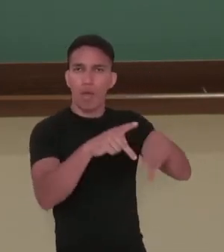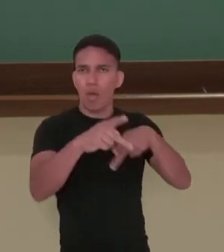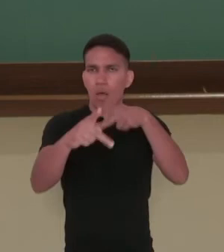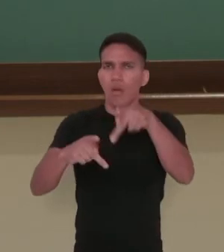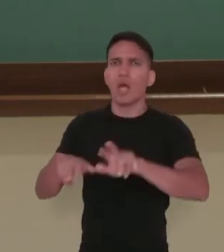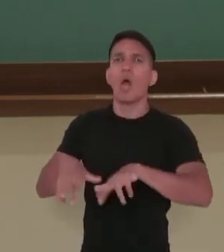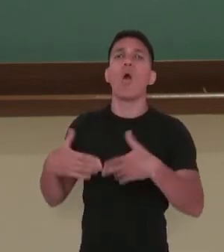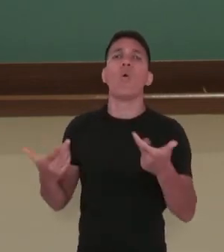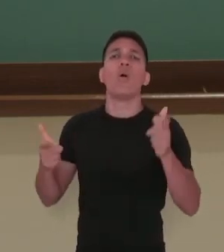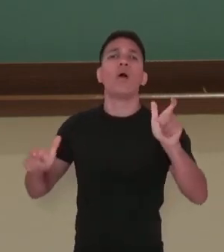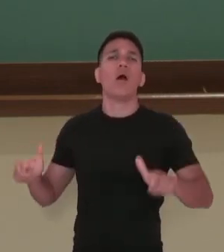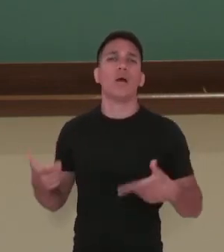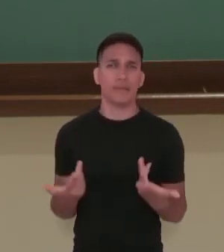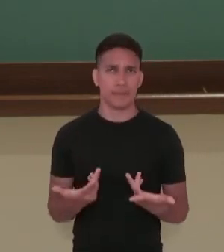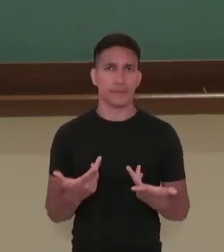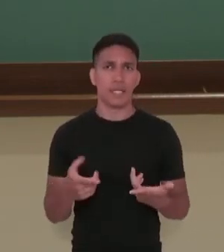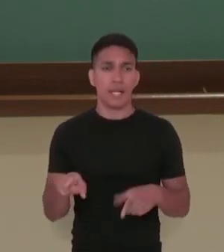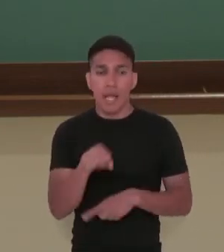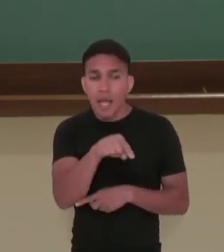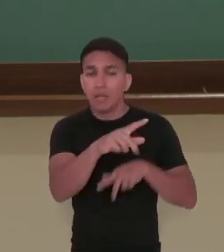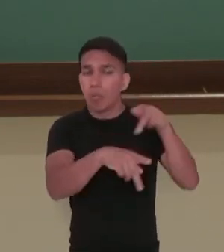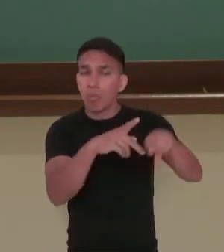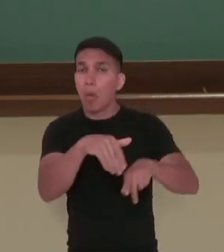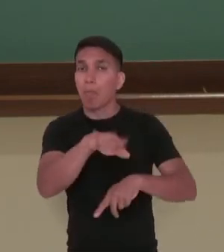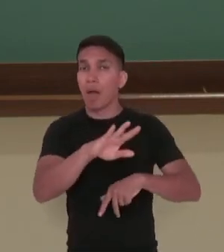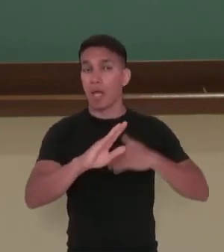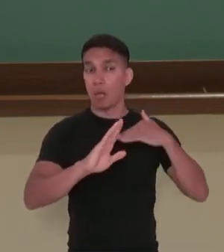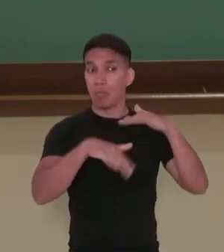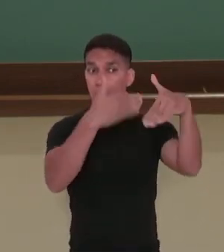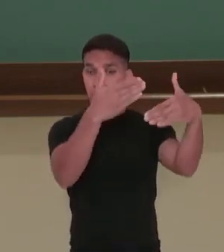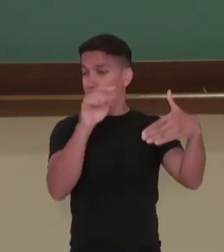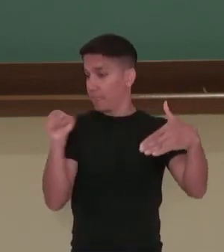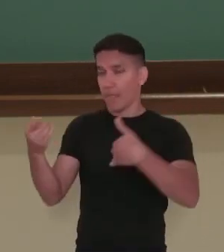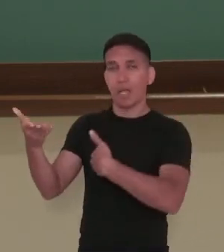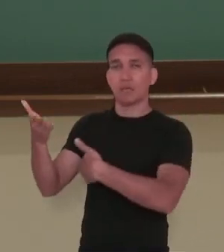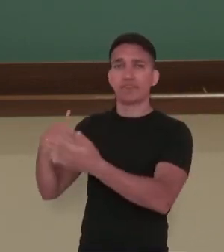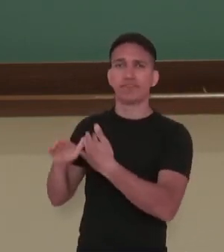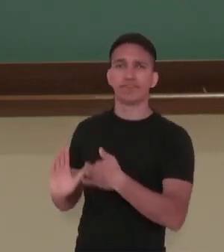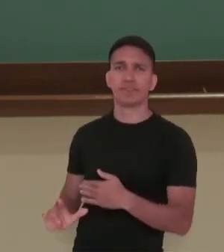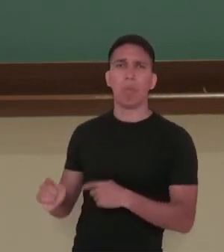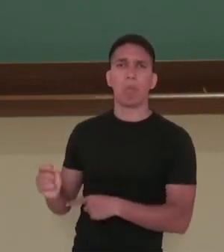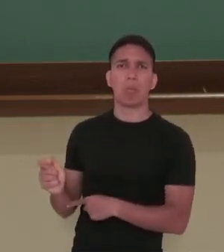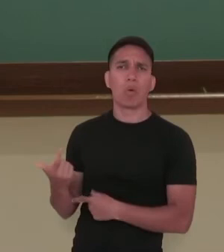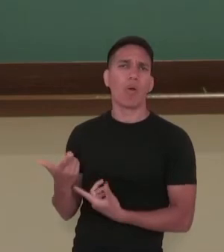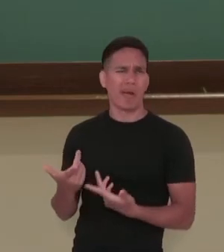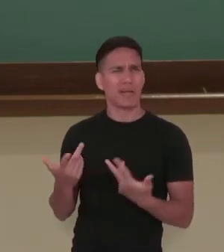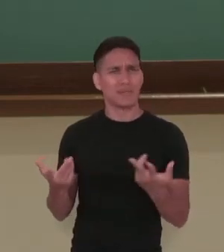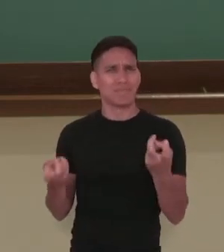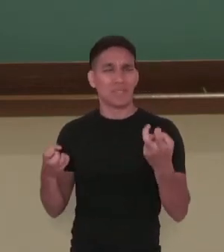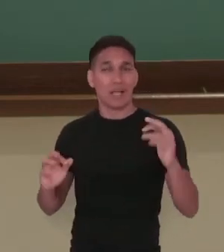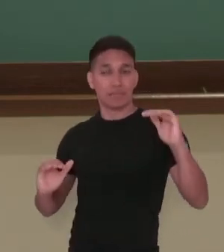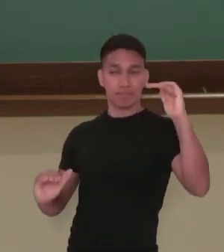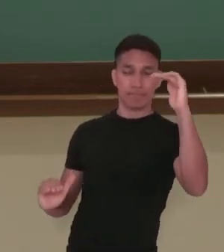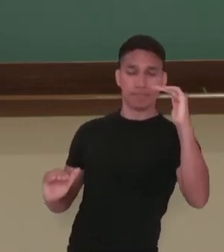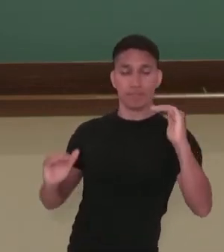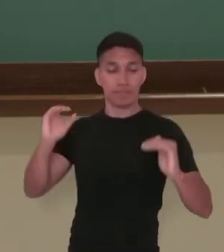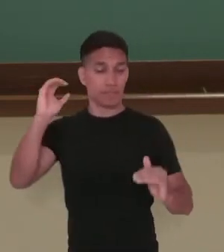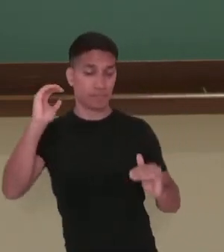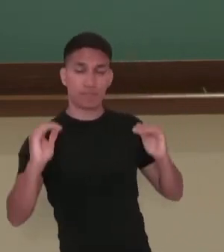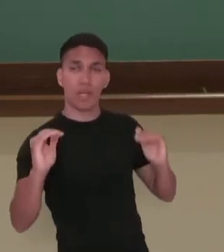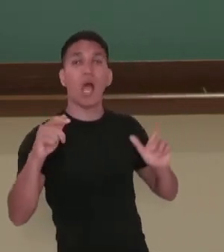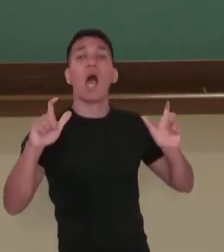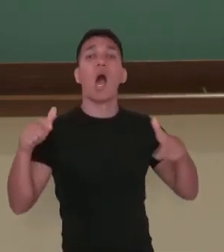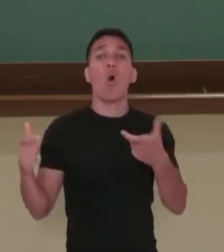dizer assim, desenvolvidas ou menos desenvolvidas, né? Ok? Então, os mapas, de uma